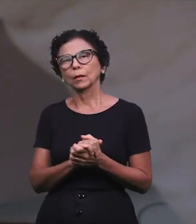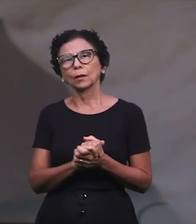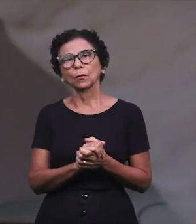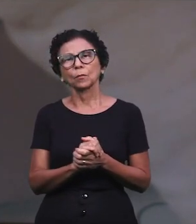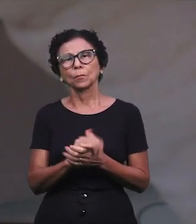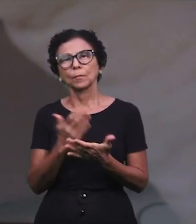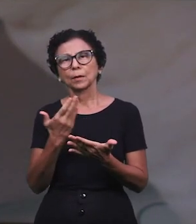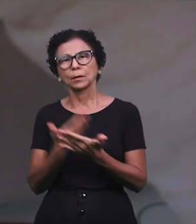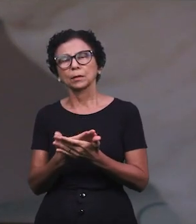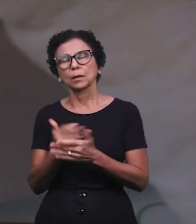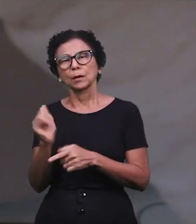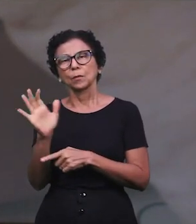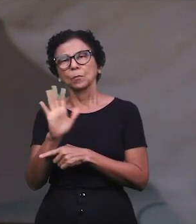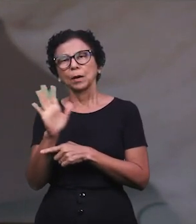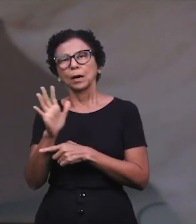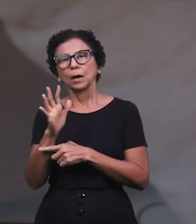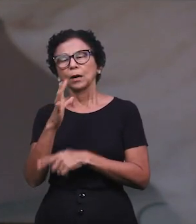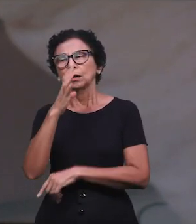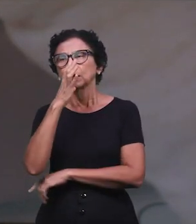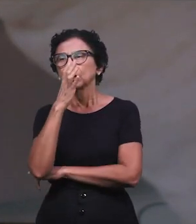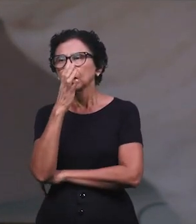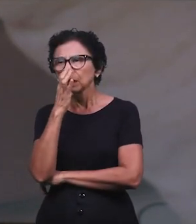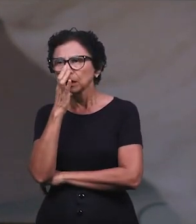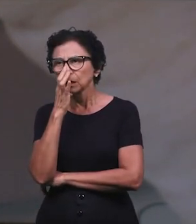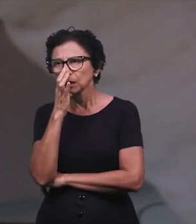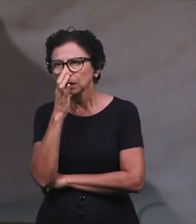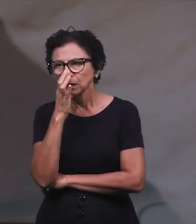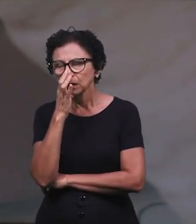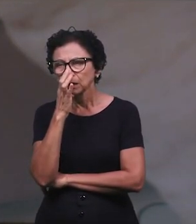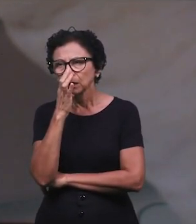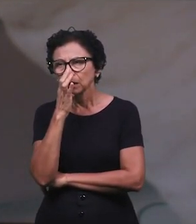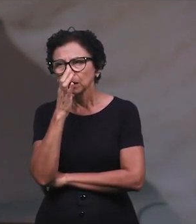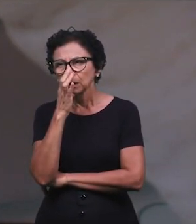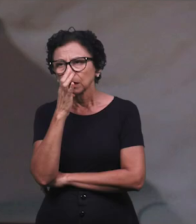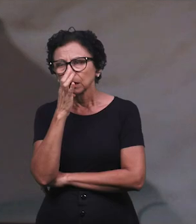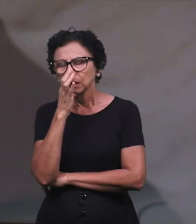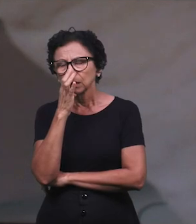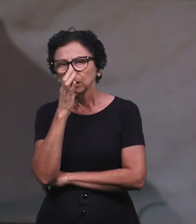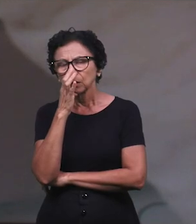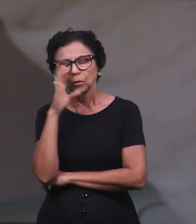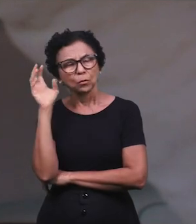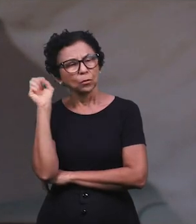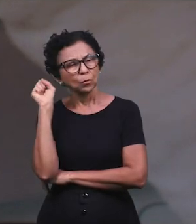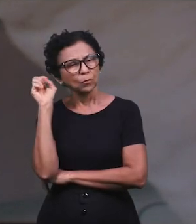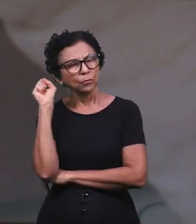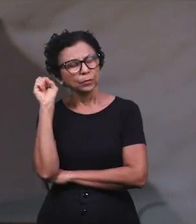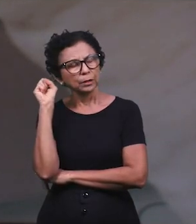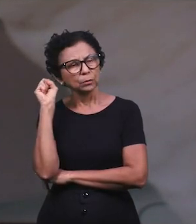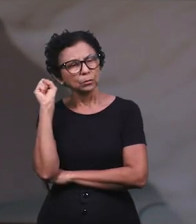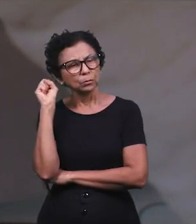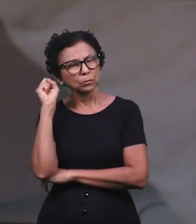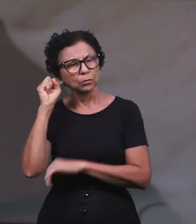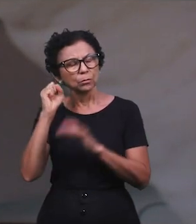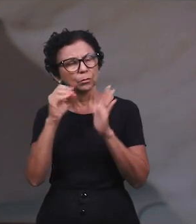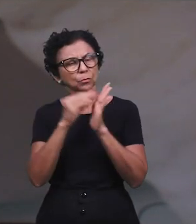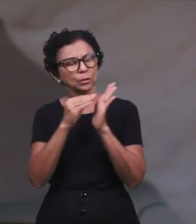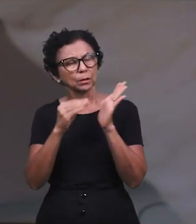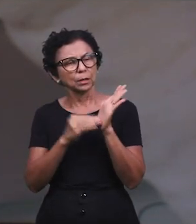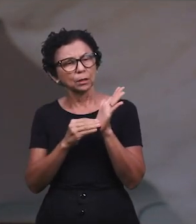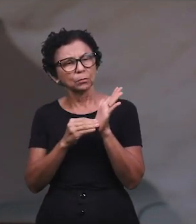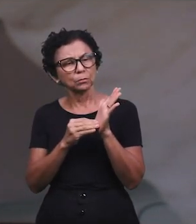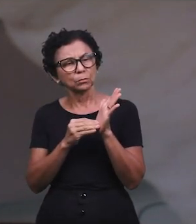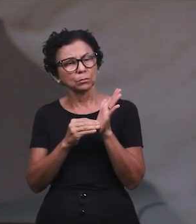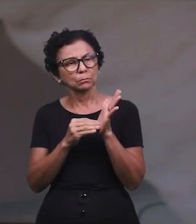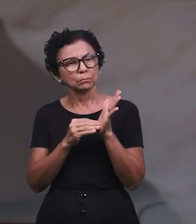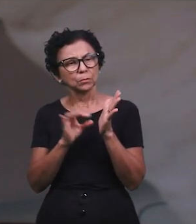uma videoaula, tá ok? Quando você está ouvindo um áudio de conteúdo, quando você está